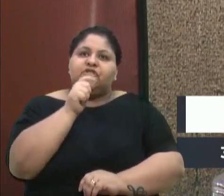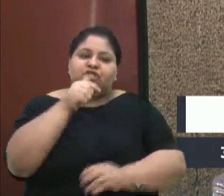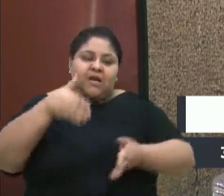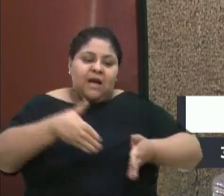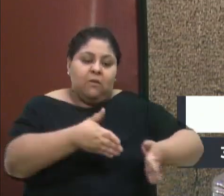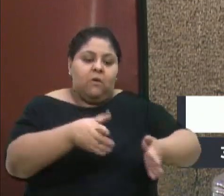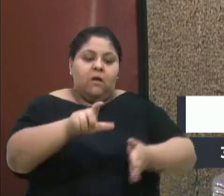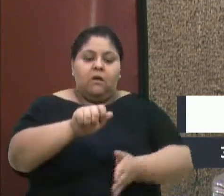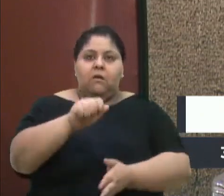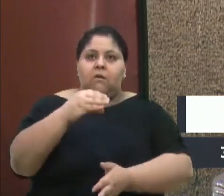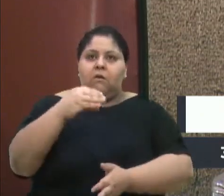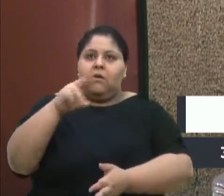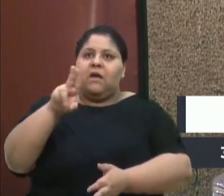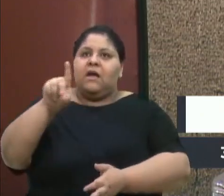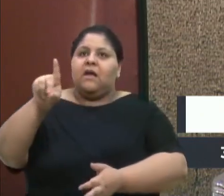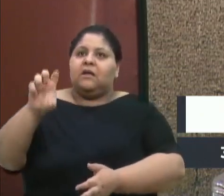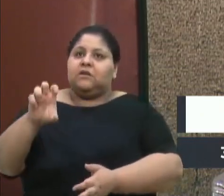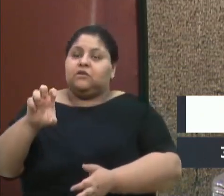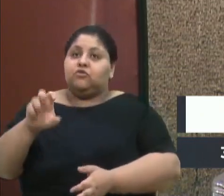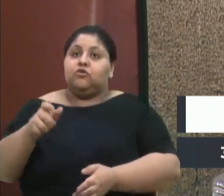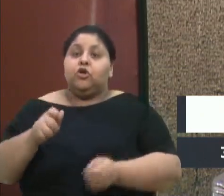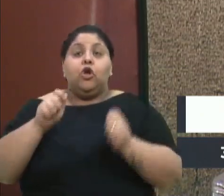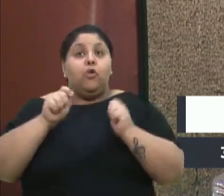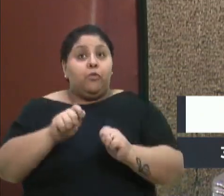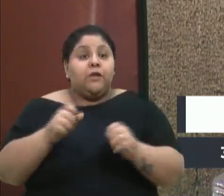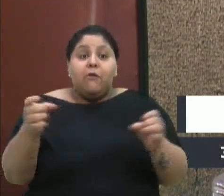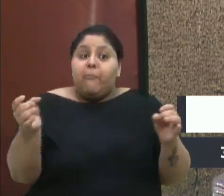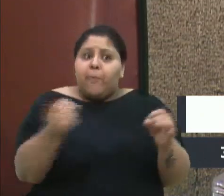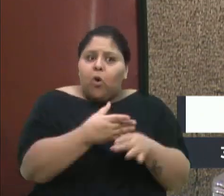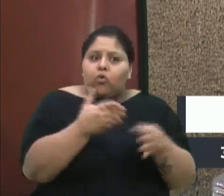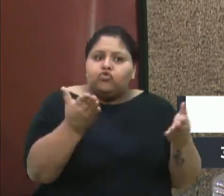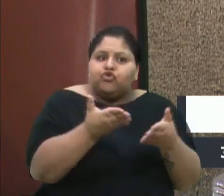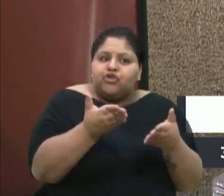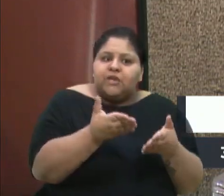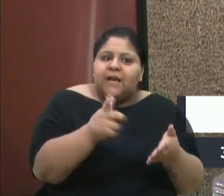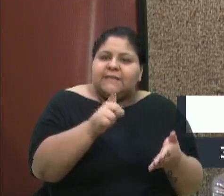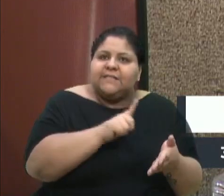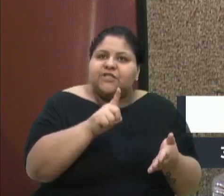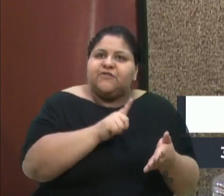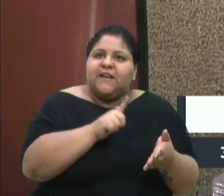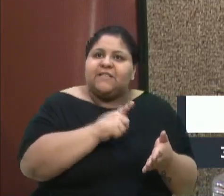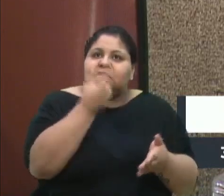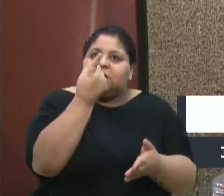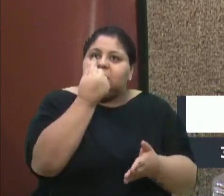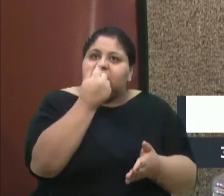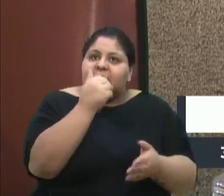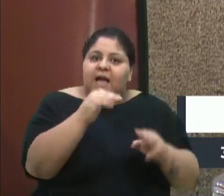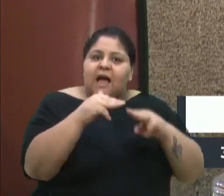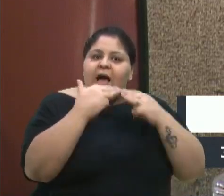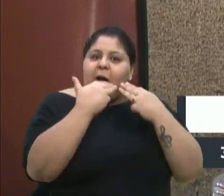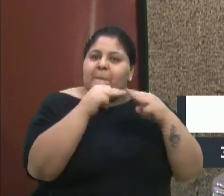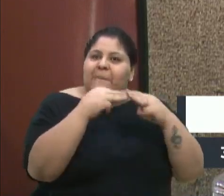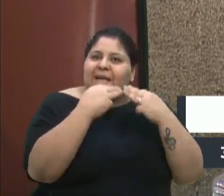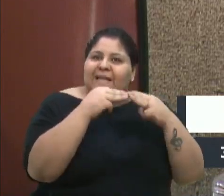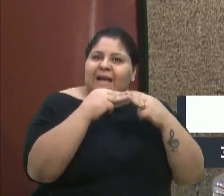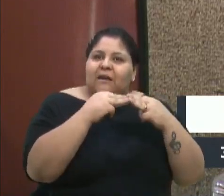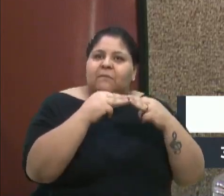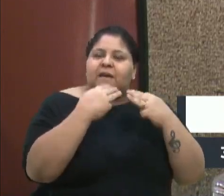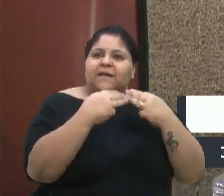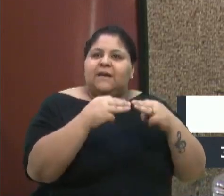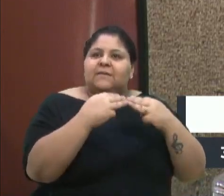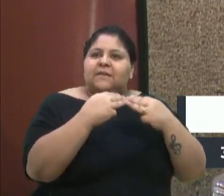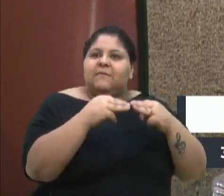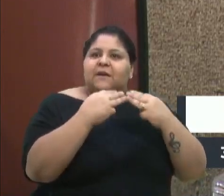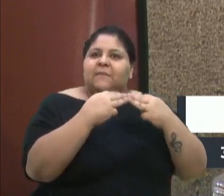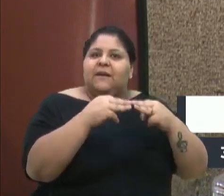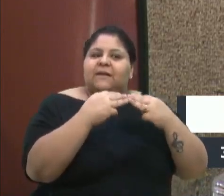que poderiam estar prontos esses açudes se tivesse essa ajuda do maquinário da prefeitura para fazer, porque os agricultores não